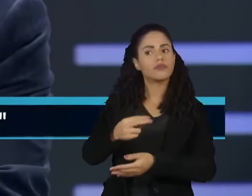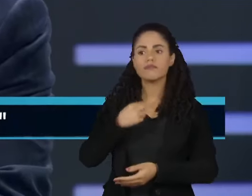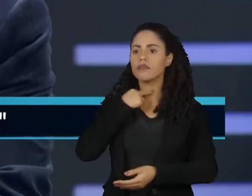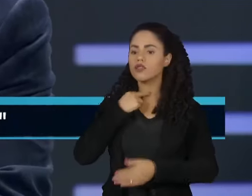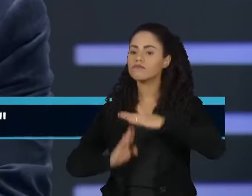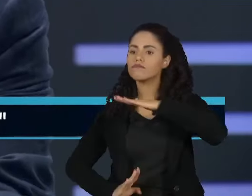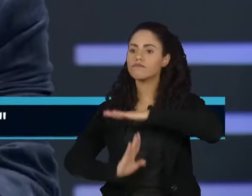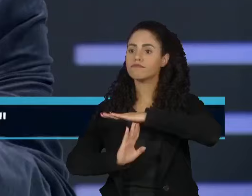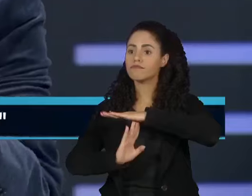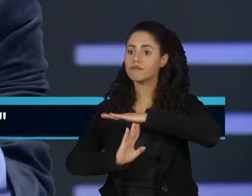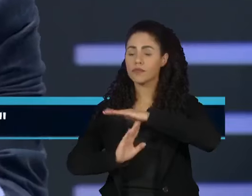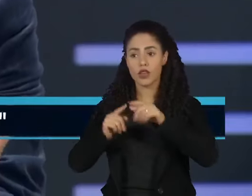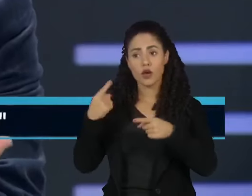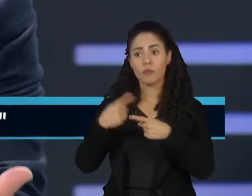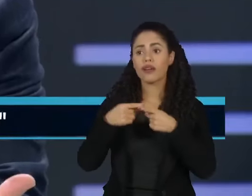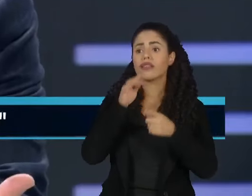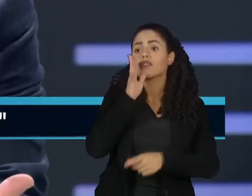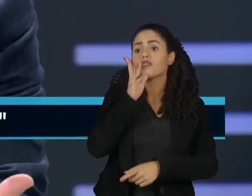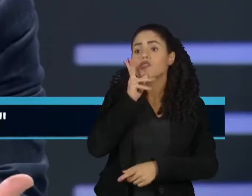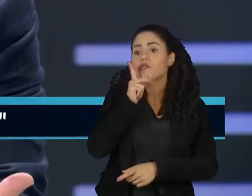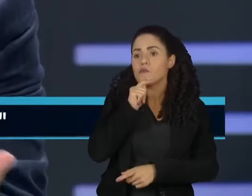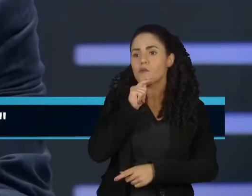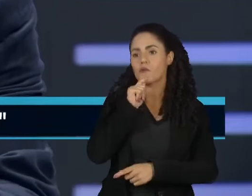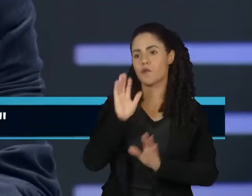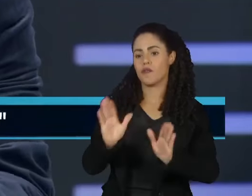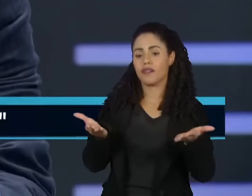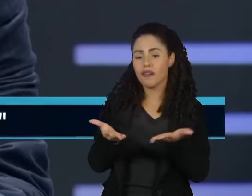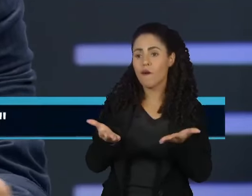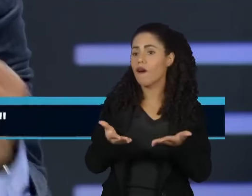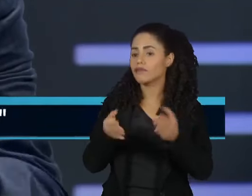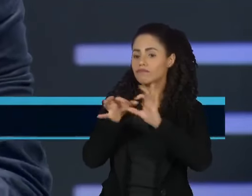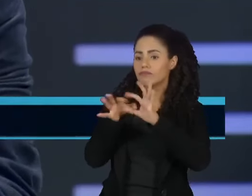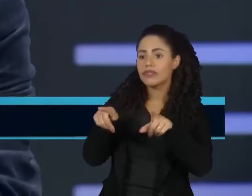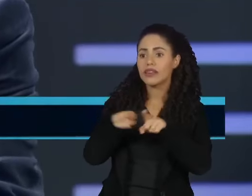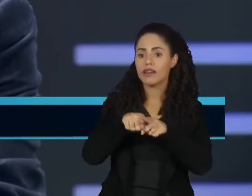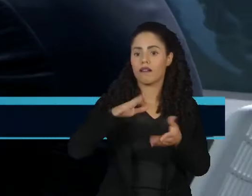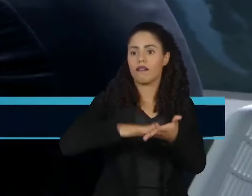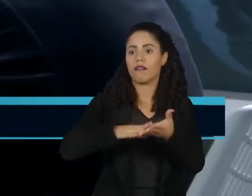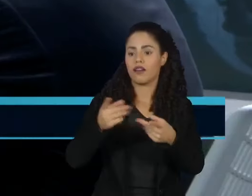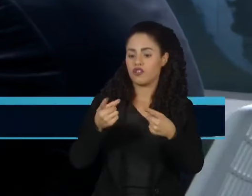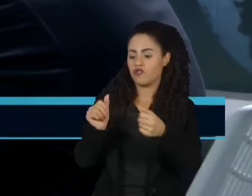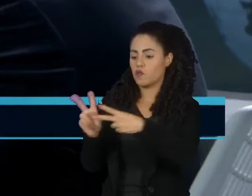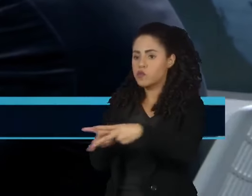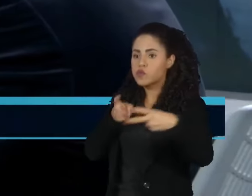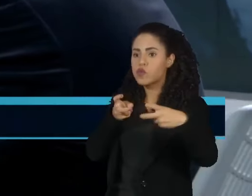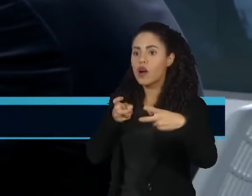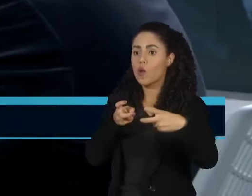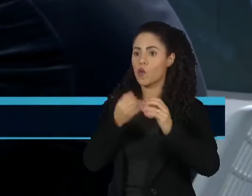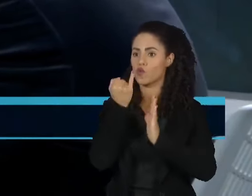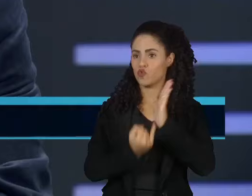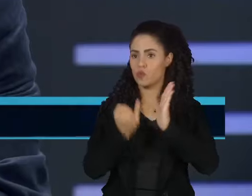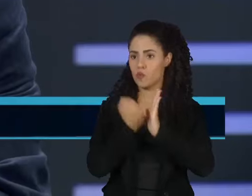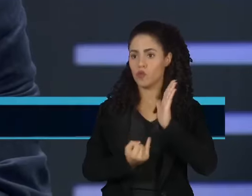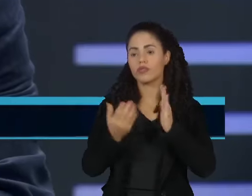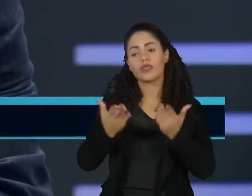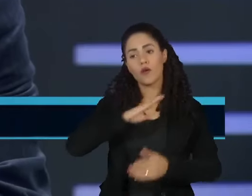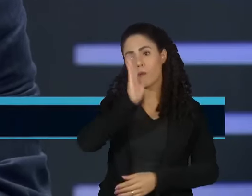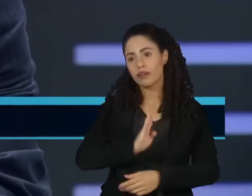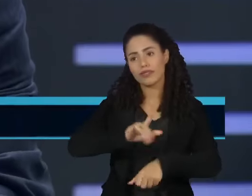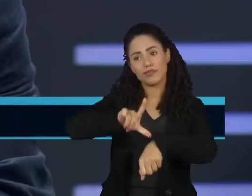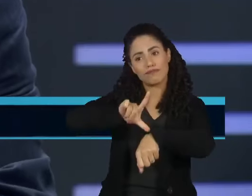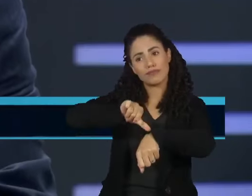tarefa difícil, porque demoraram muito para organizar e demoraram muito, inclusive, para cobrar tributos. Então, o Brasil, mais uma vez, sai